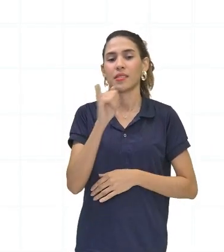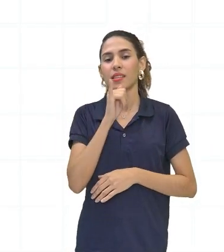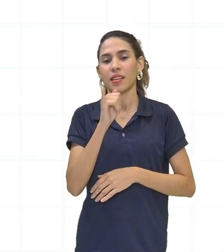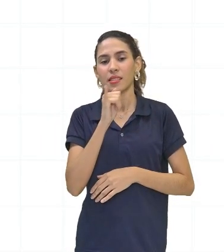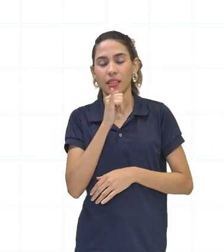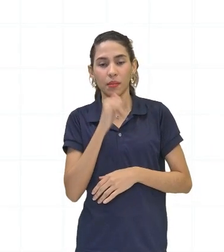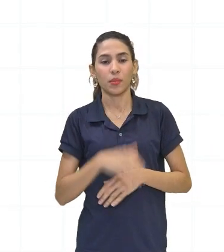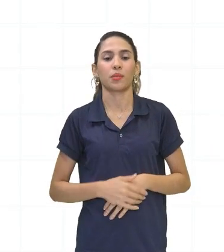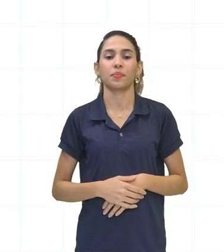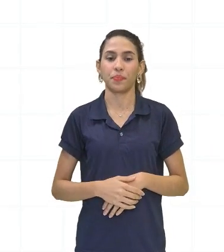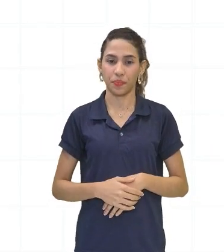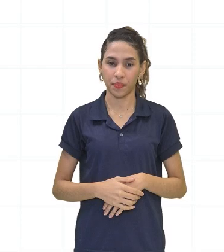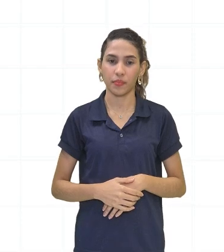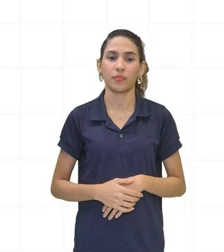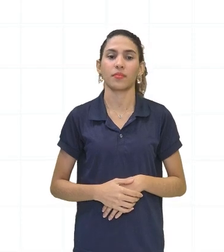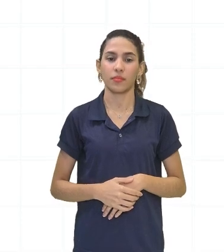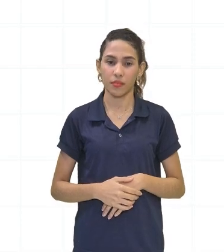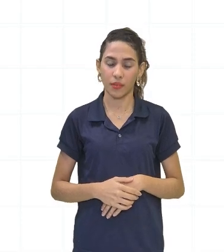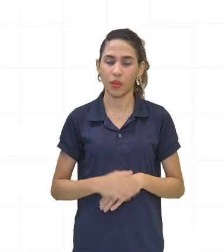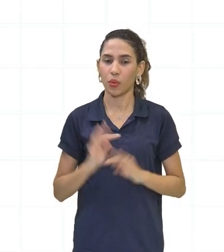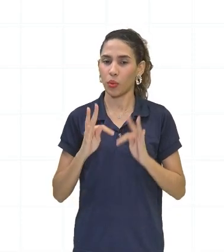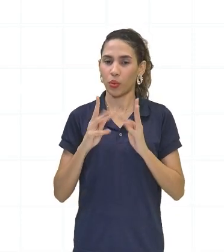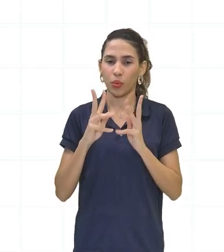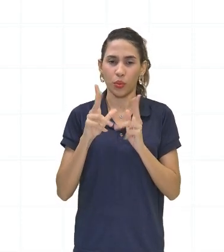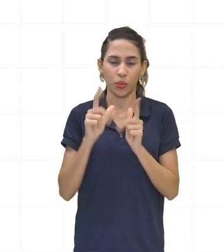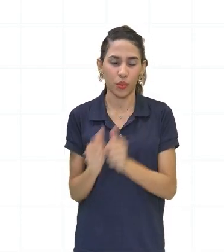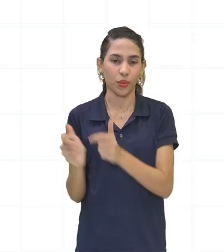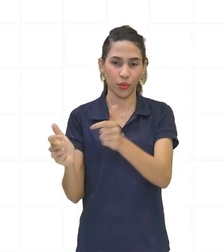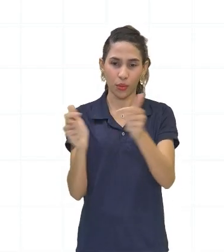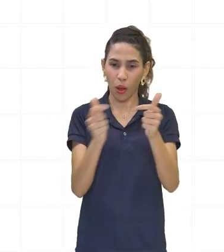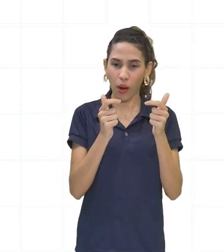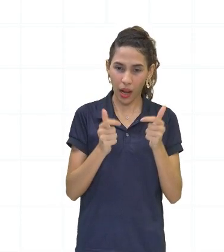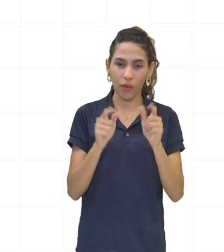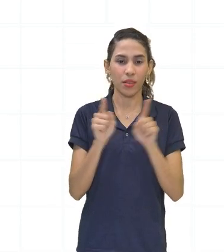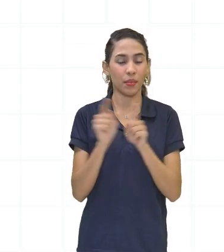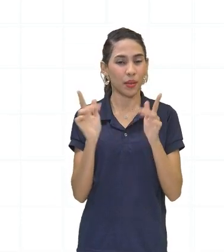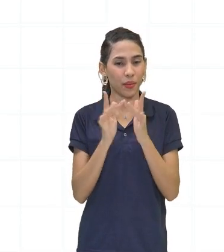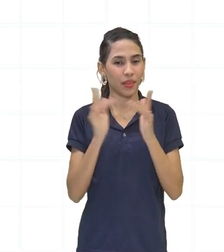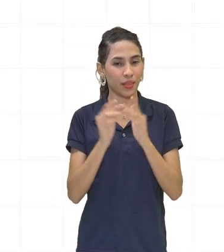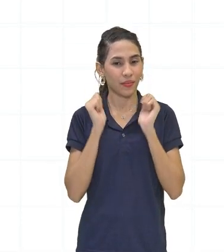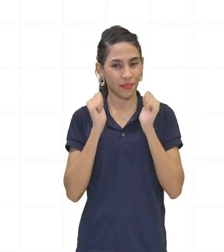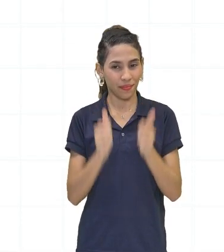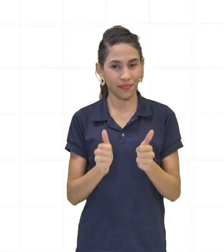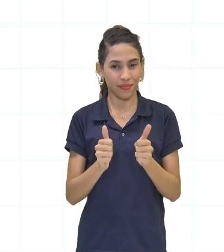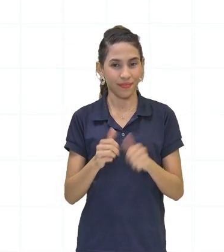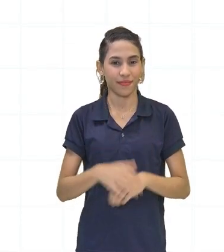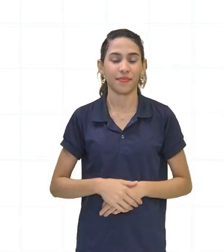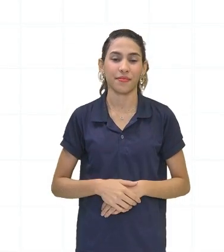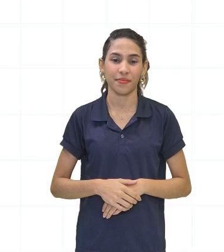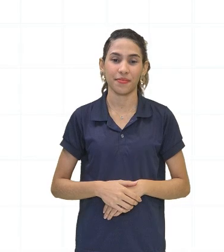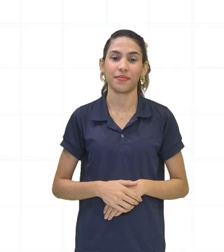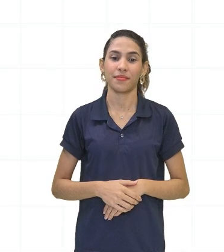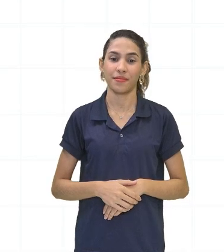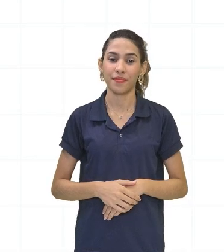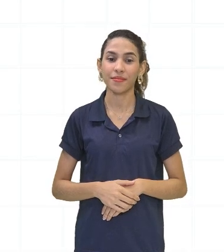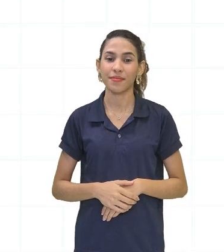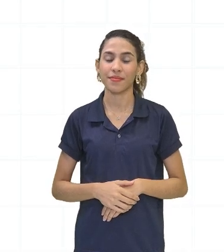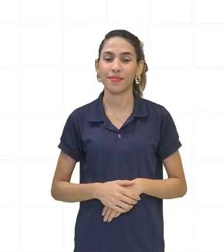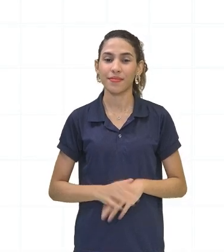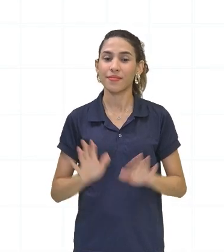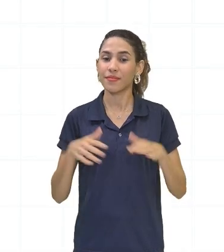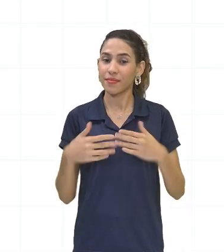Muito bem. Então, pessoal, olha só, quando se fala de receptores, nós falamos aí